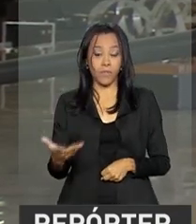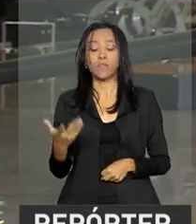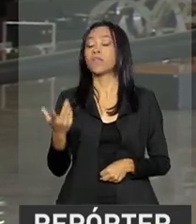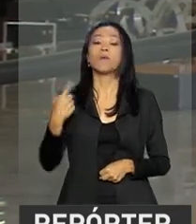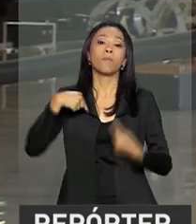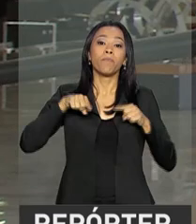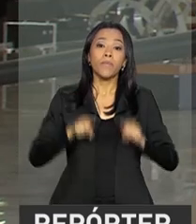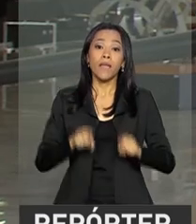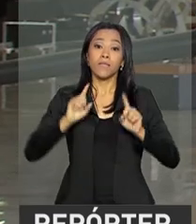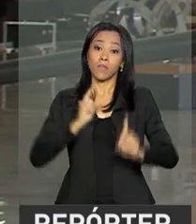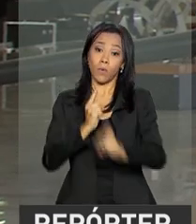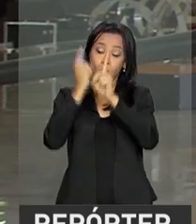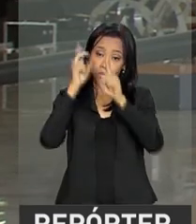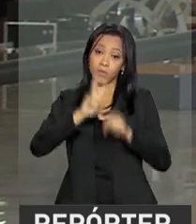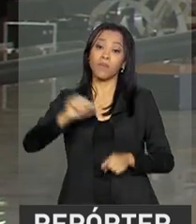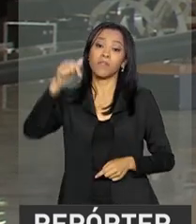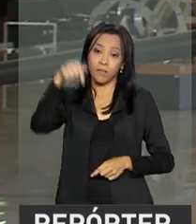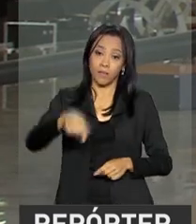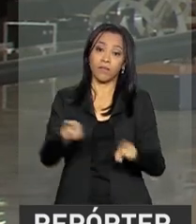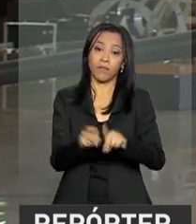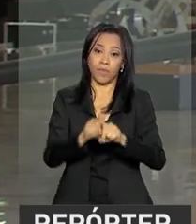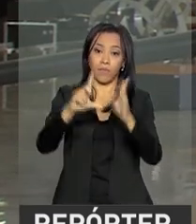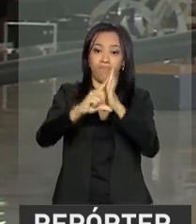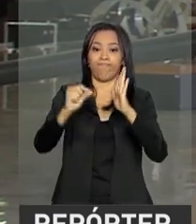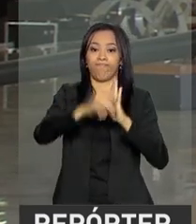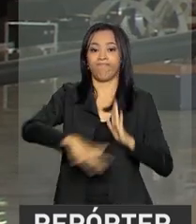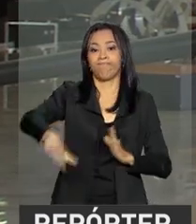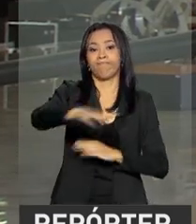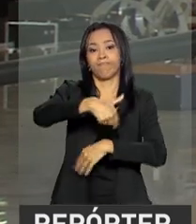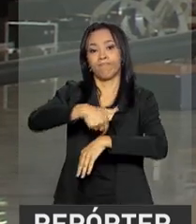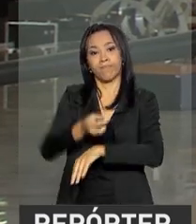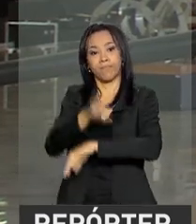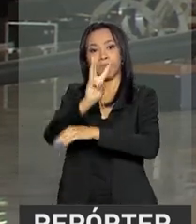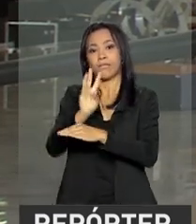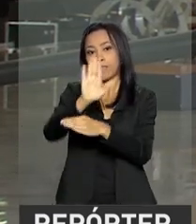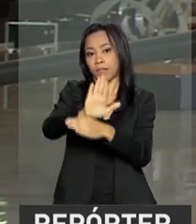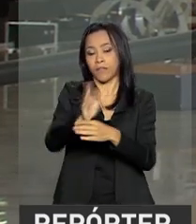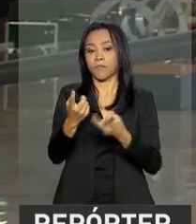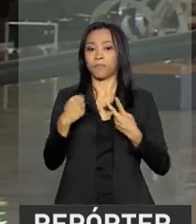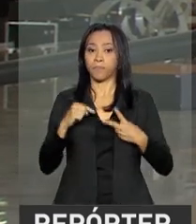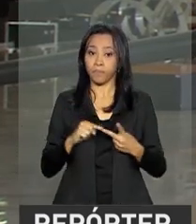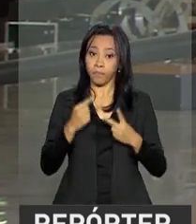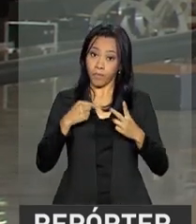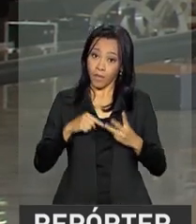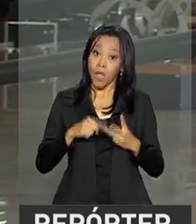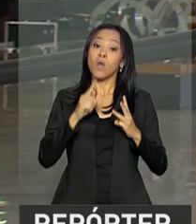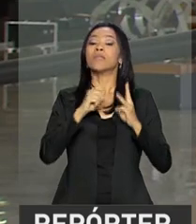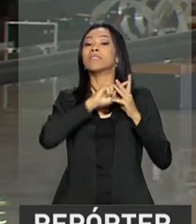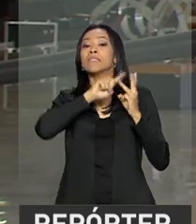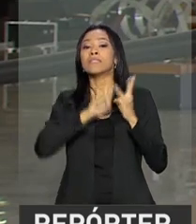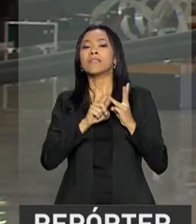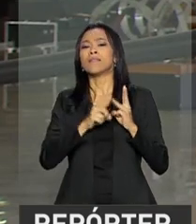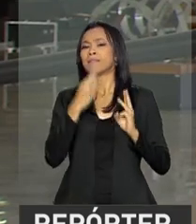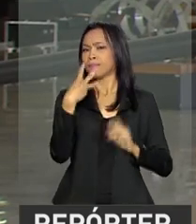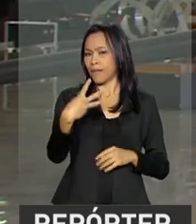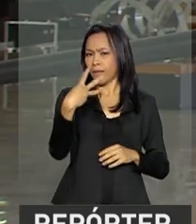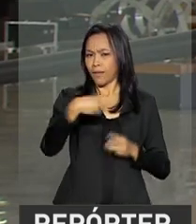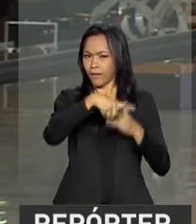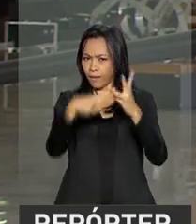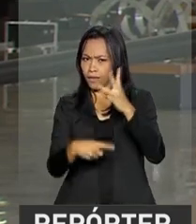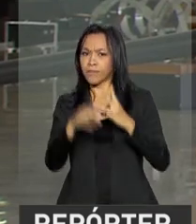cerimônia vai acontecer também aqui no palácio do planalto às 15 horas os três editais que serão lançados